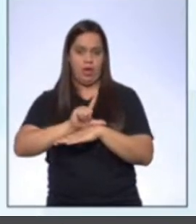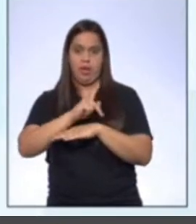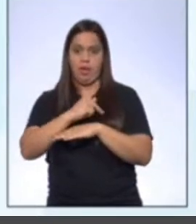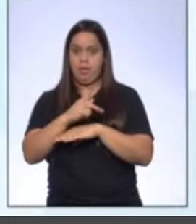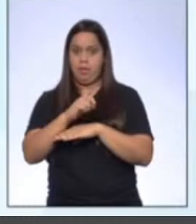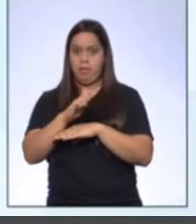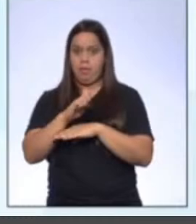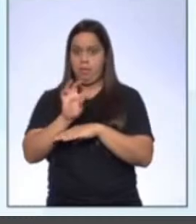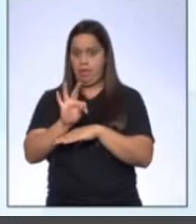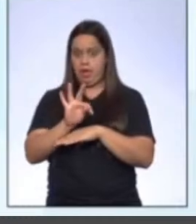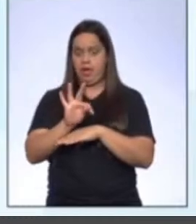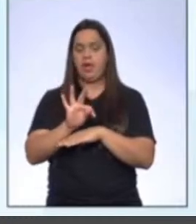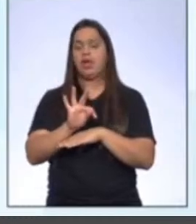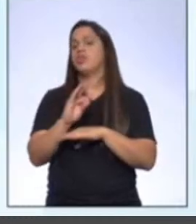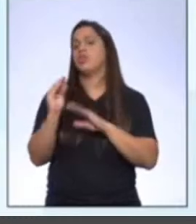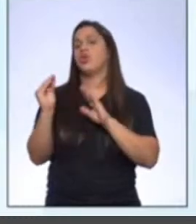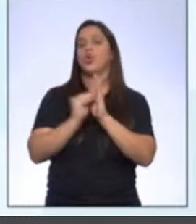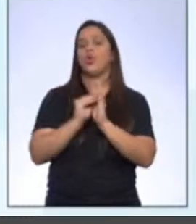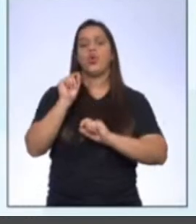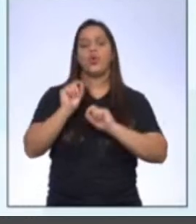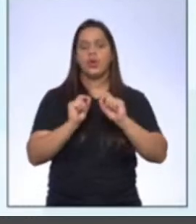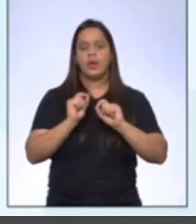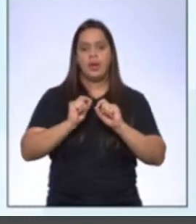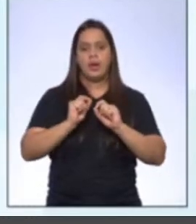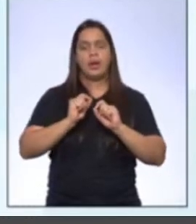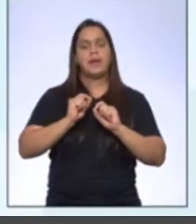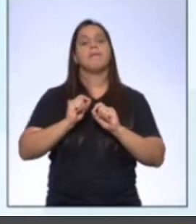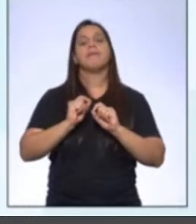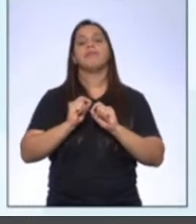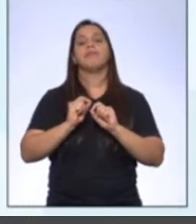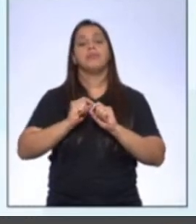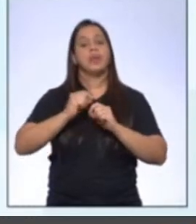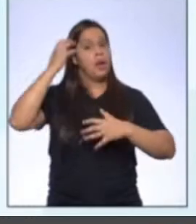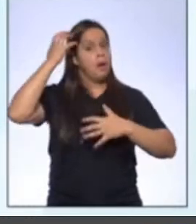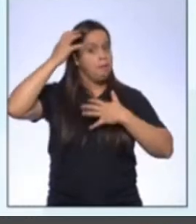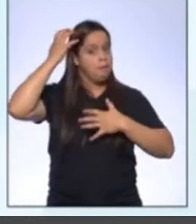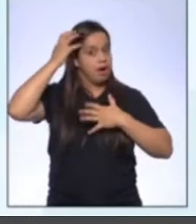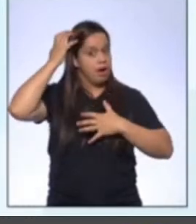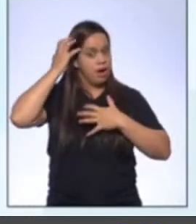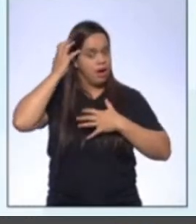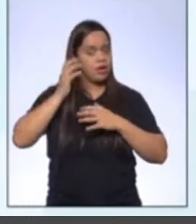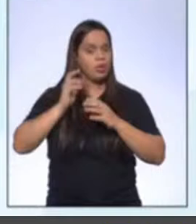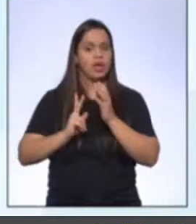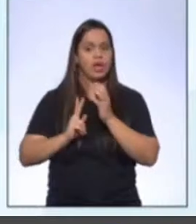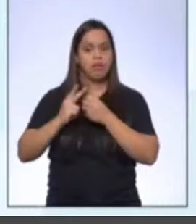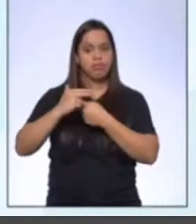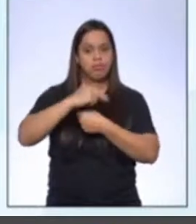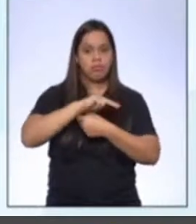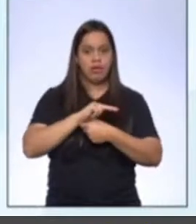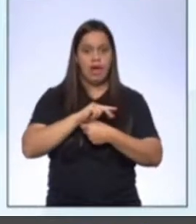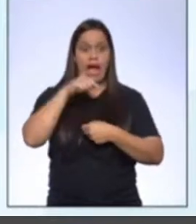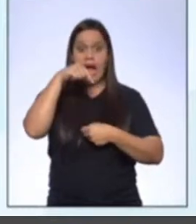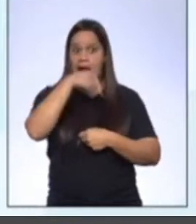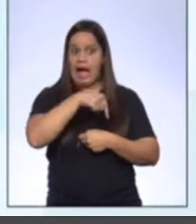que colocou no seu cartaz assim, ó, banho e tosa. Aqui o seu cão, sai um gato.